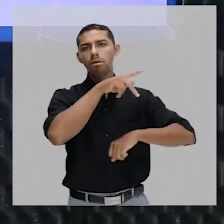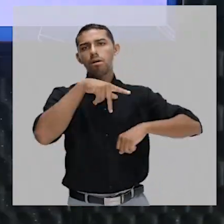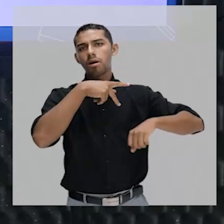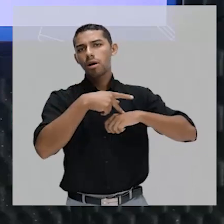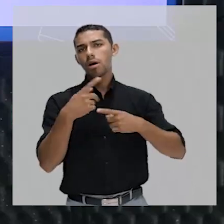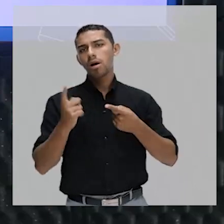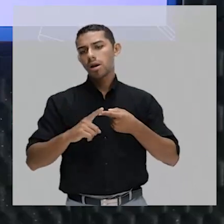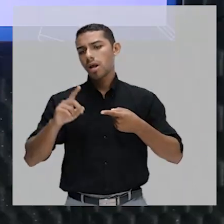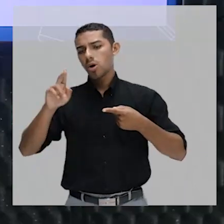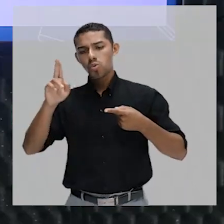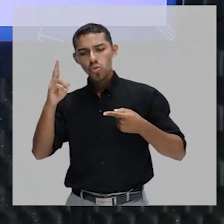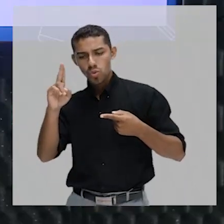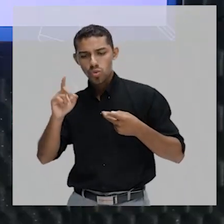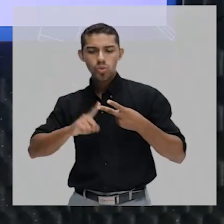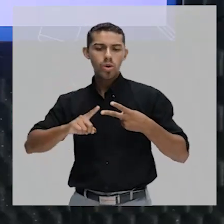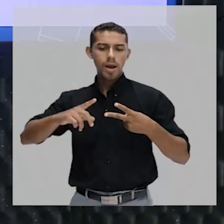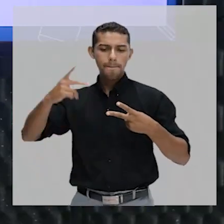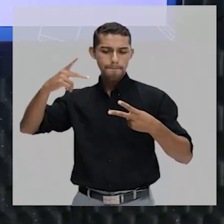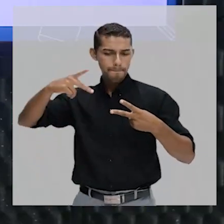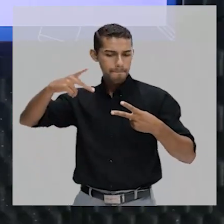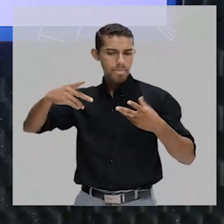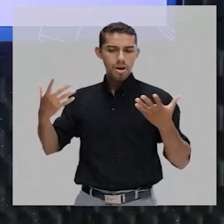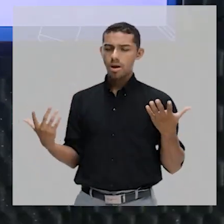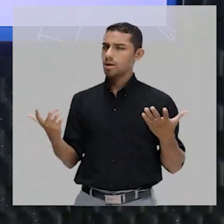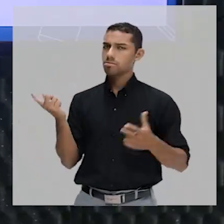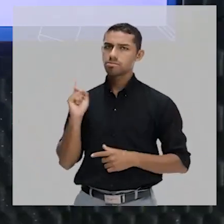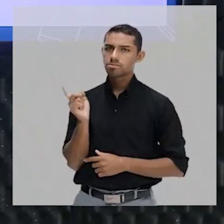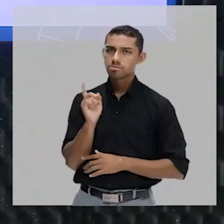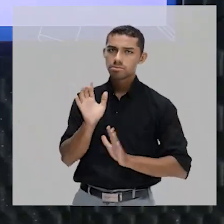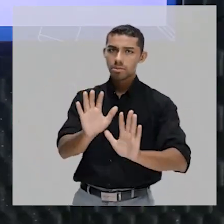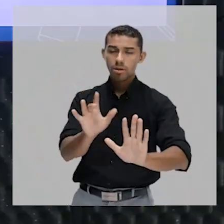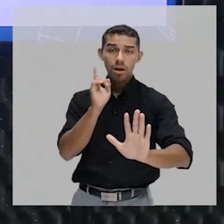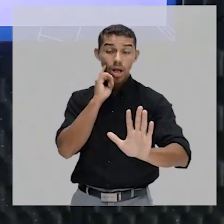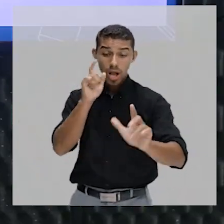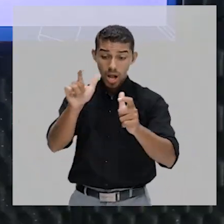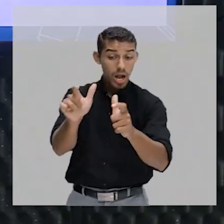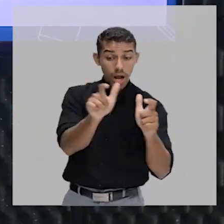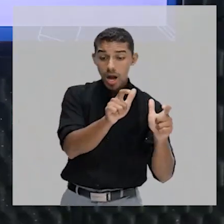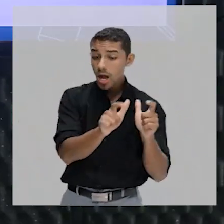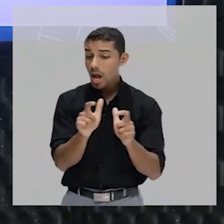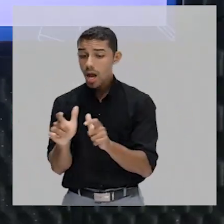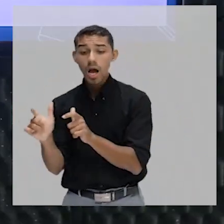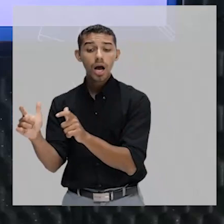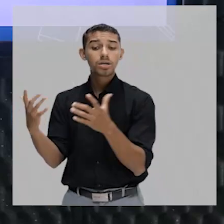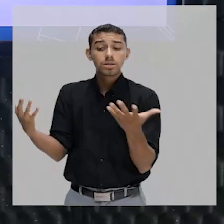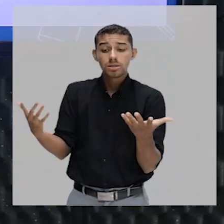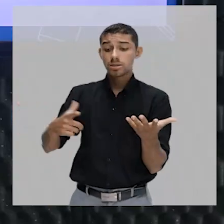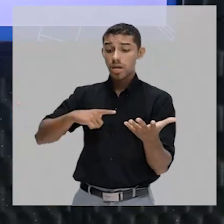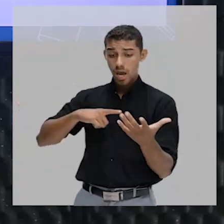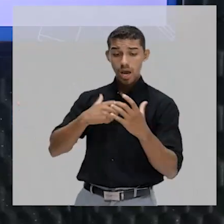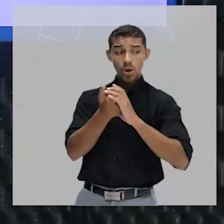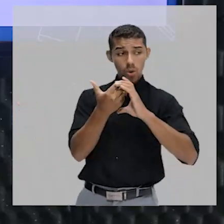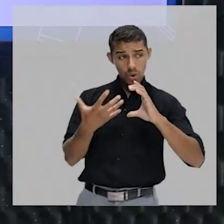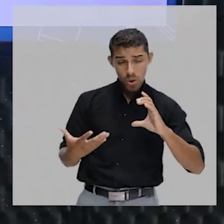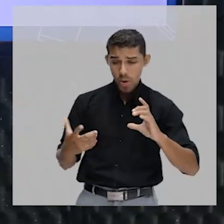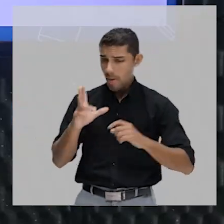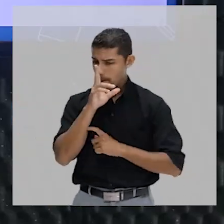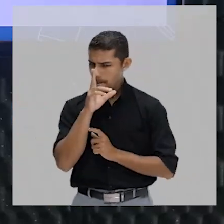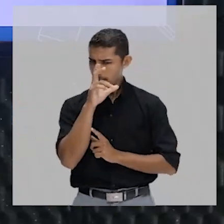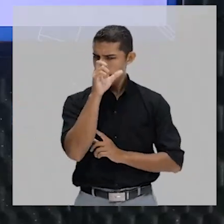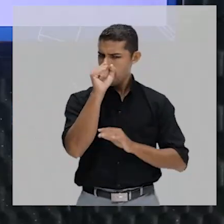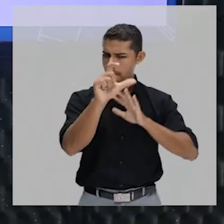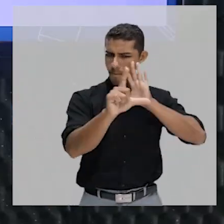território do Uruguai, dentro do território do Paraguai. Então percebe que cada território ele tem sua característica, sua relação de poder,